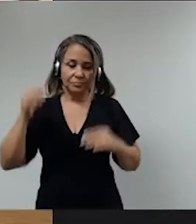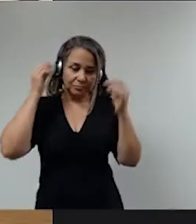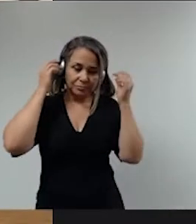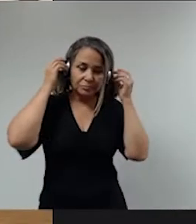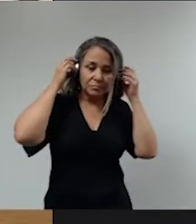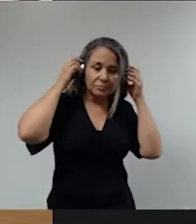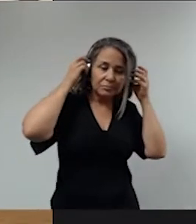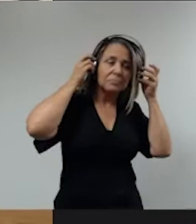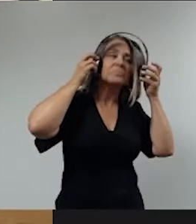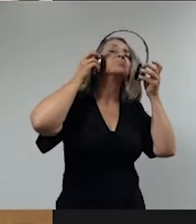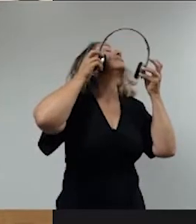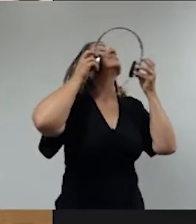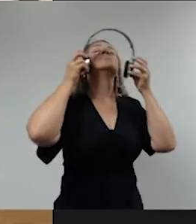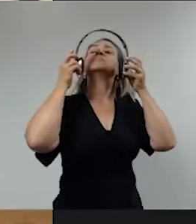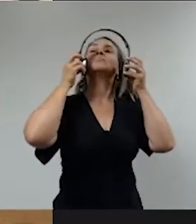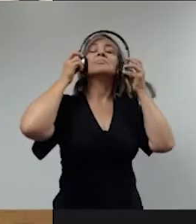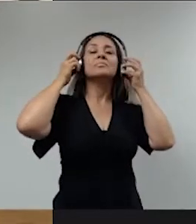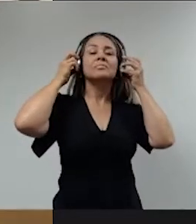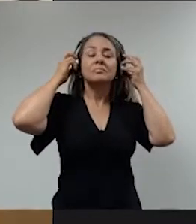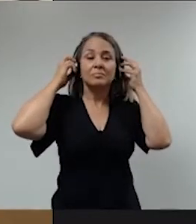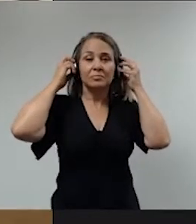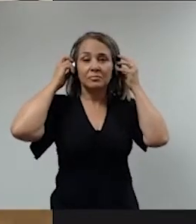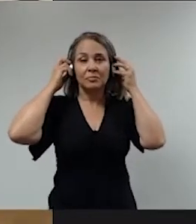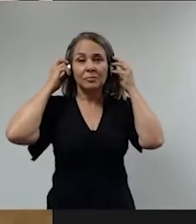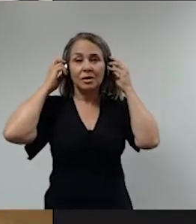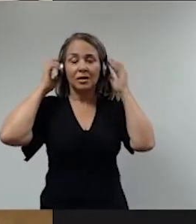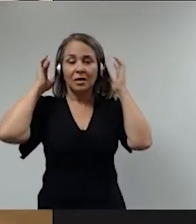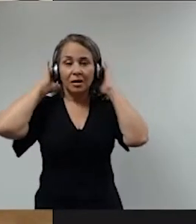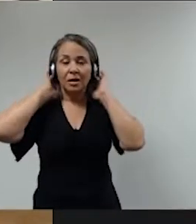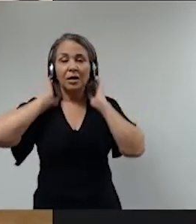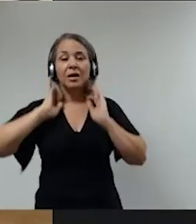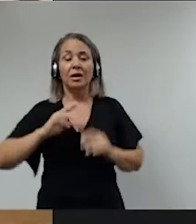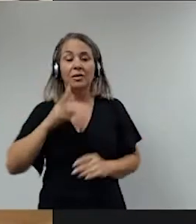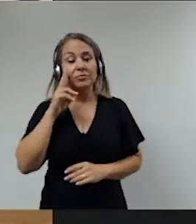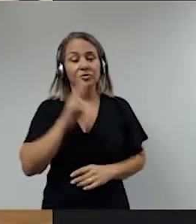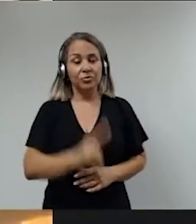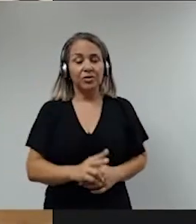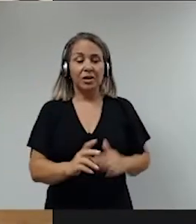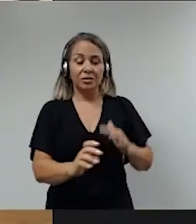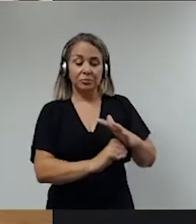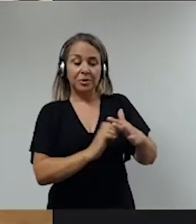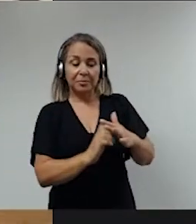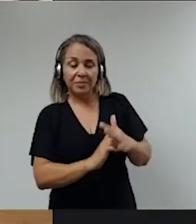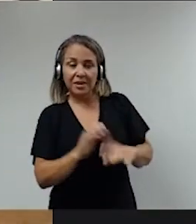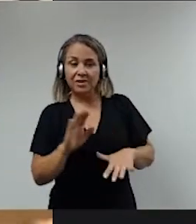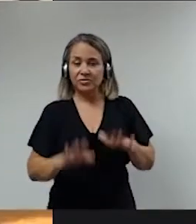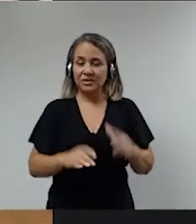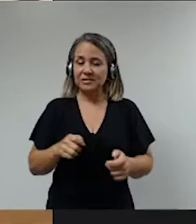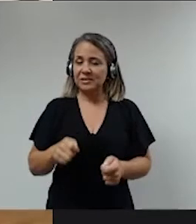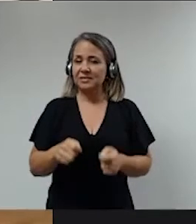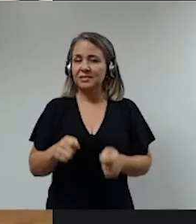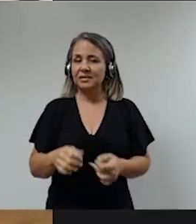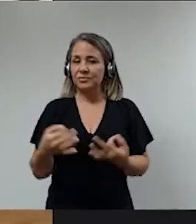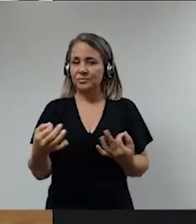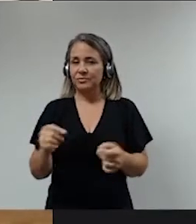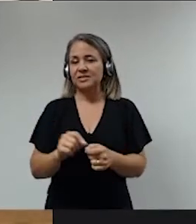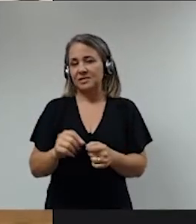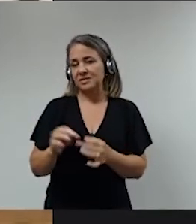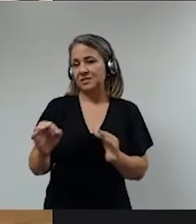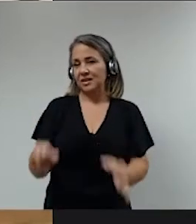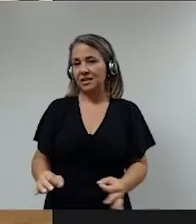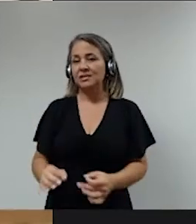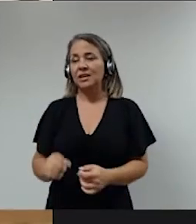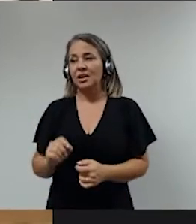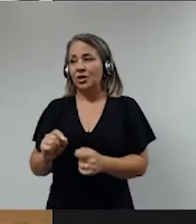Então, veja que a gente começa a ver alguns problemas como esse, empresas tentando, às vezes, acertar, outras não, realmente querendo